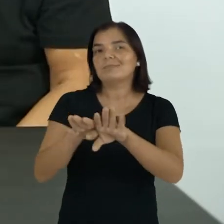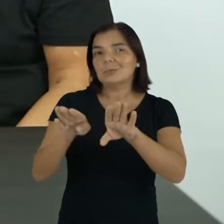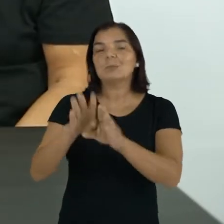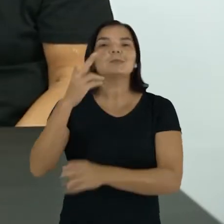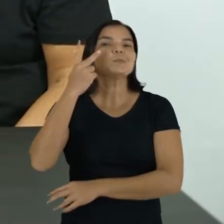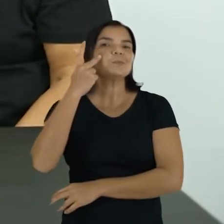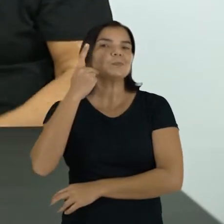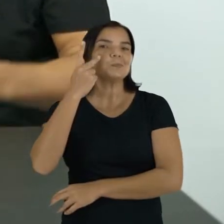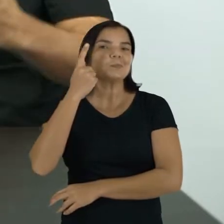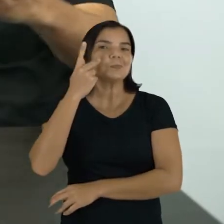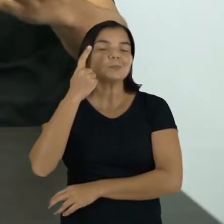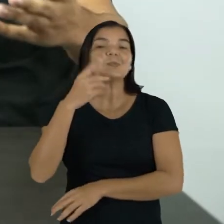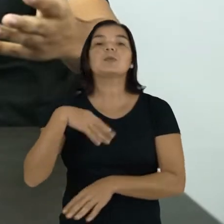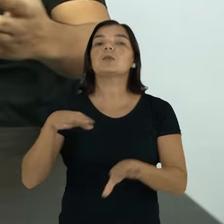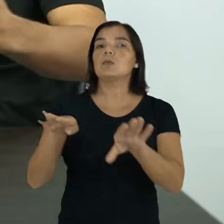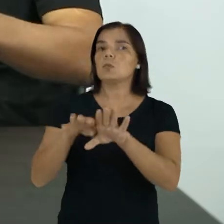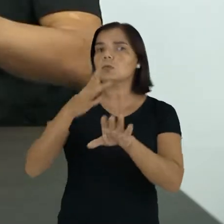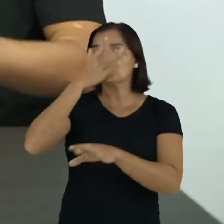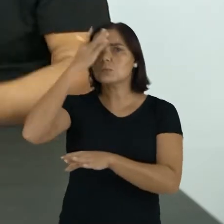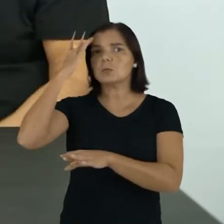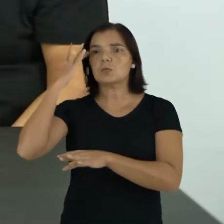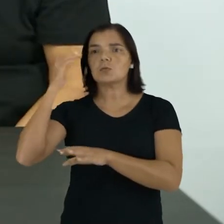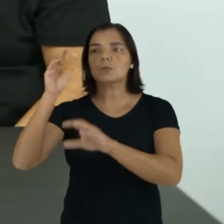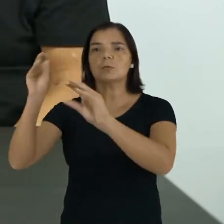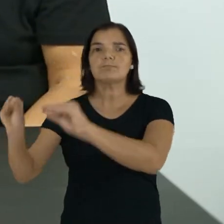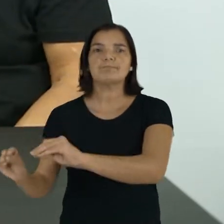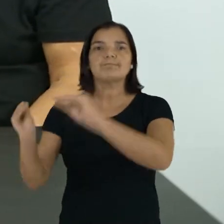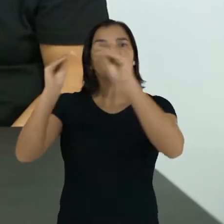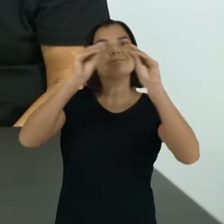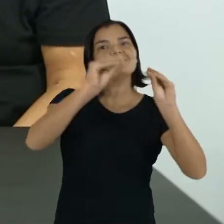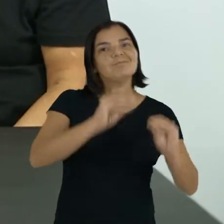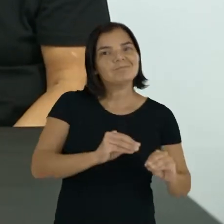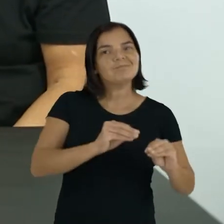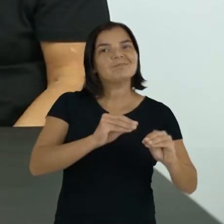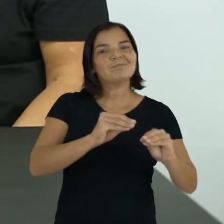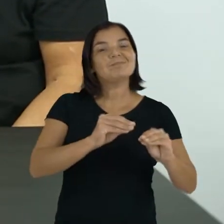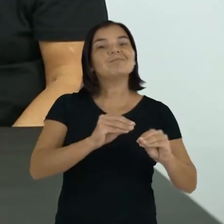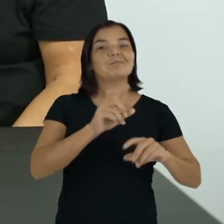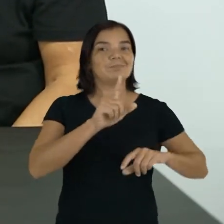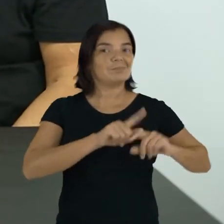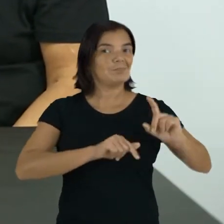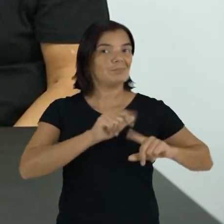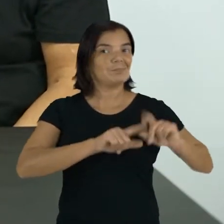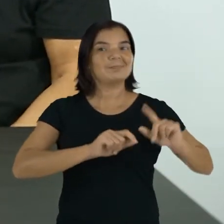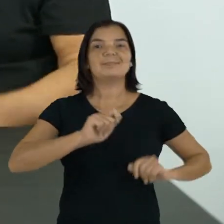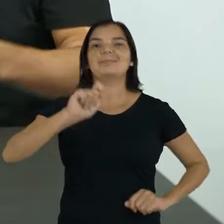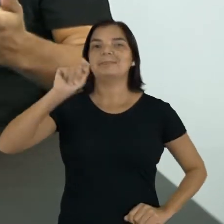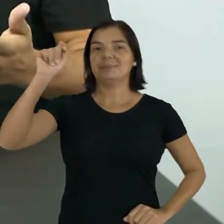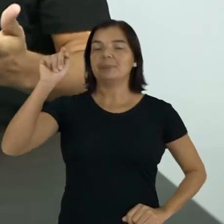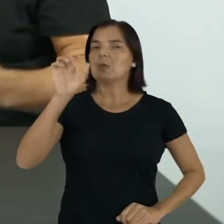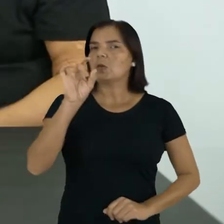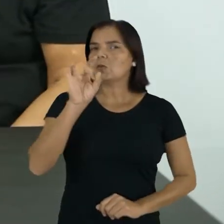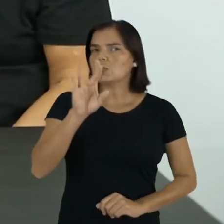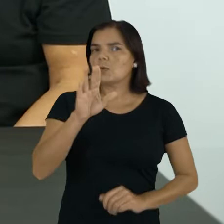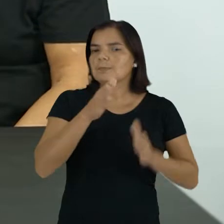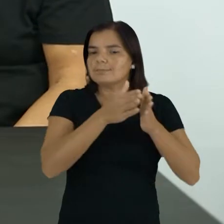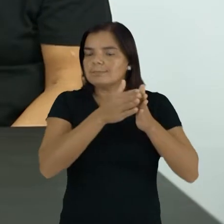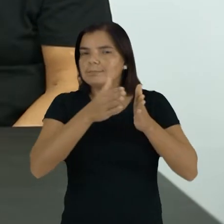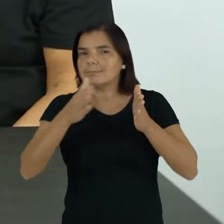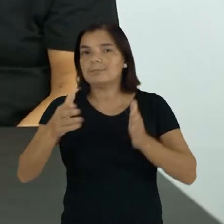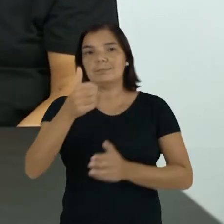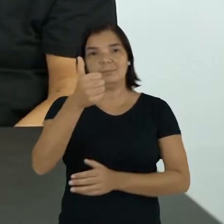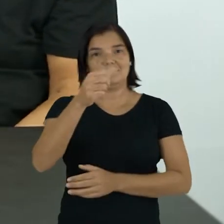Ceará, e muitos nordestinos acabaram então migrando para o território do Acre. Só que nessa época, no